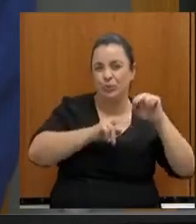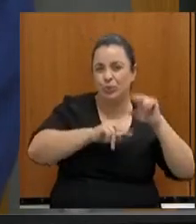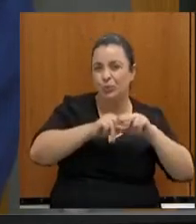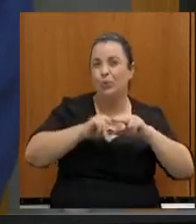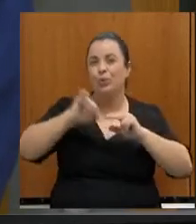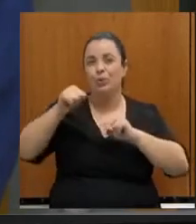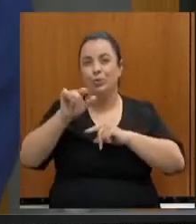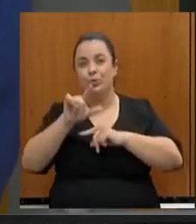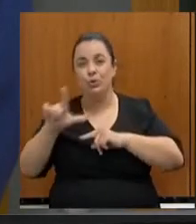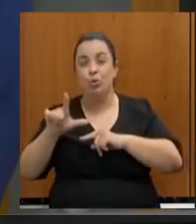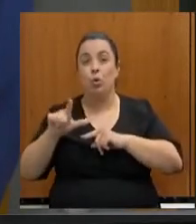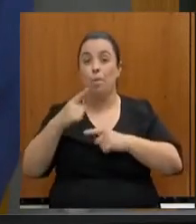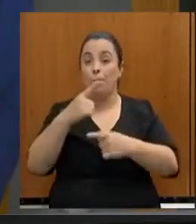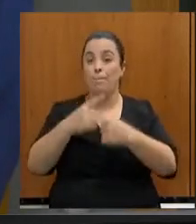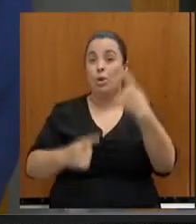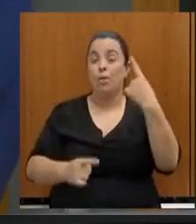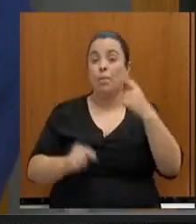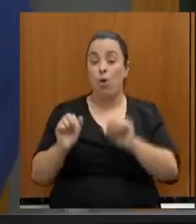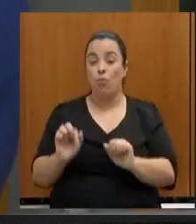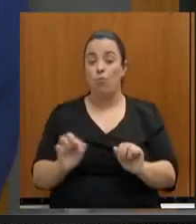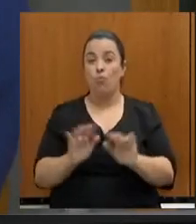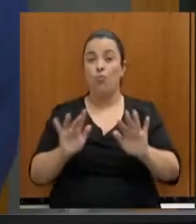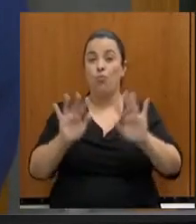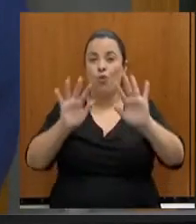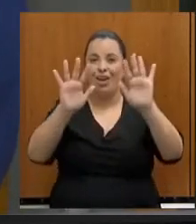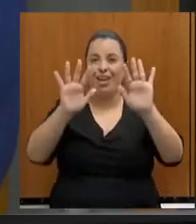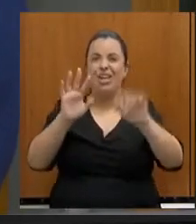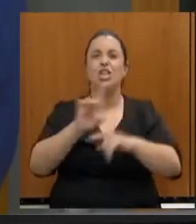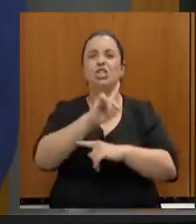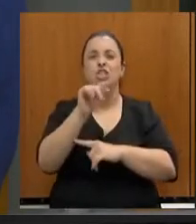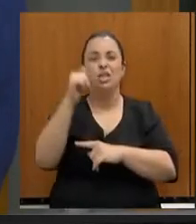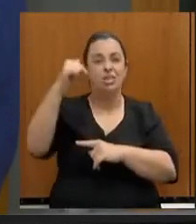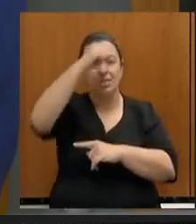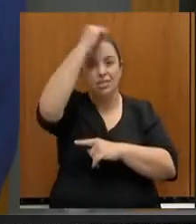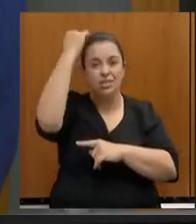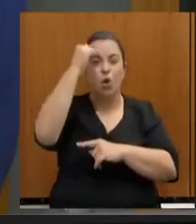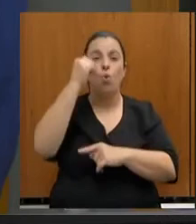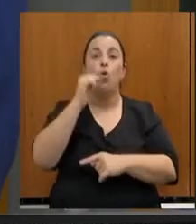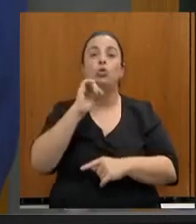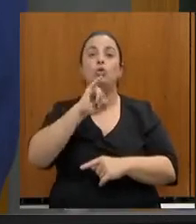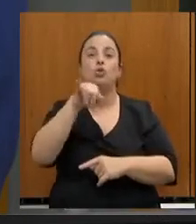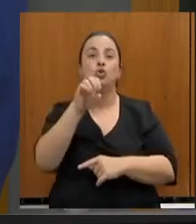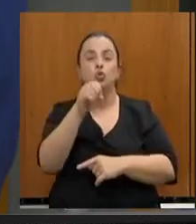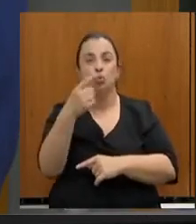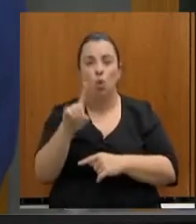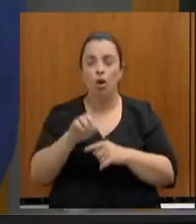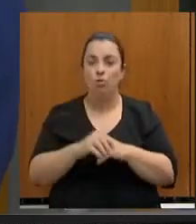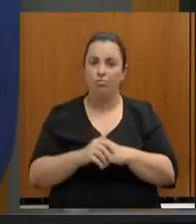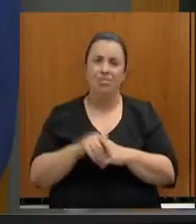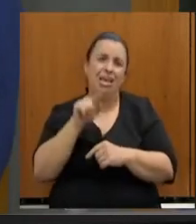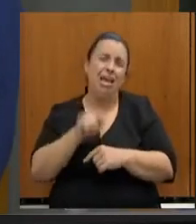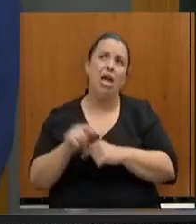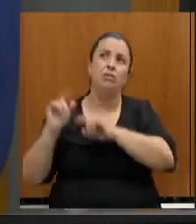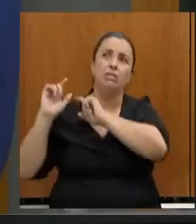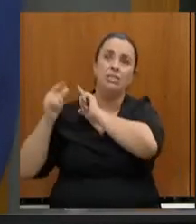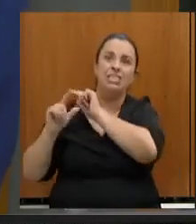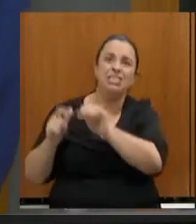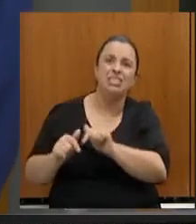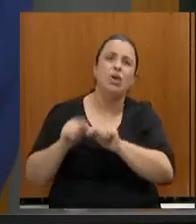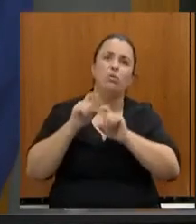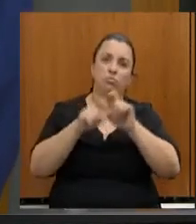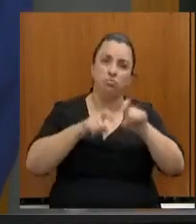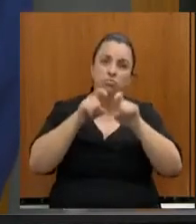devido à fumaça né nesse momento e é interessante isso é um ato e é algo tradicional no